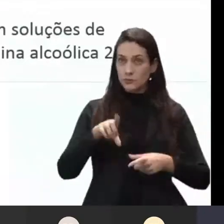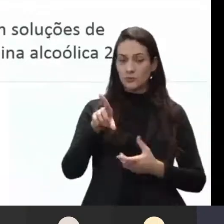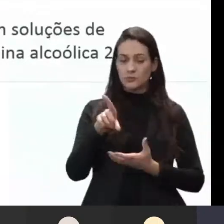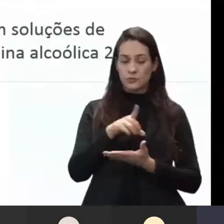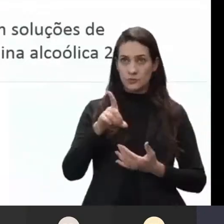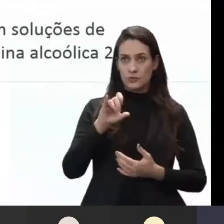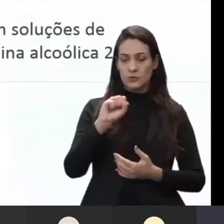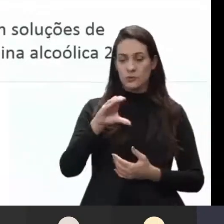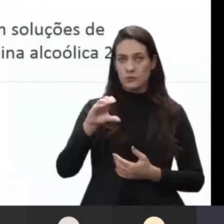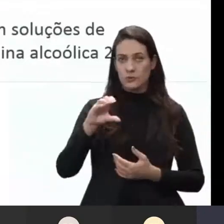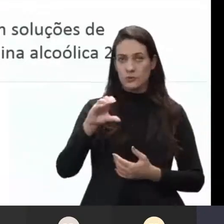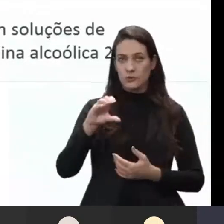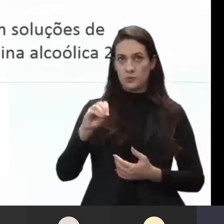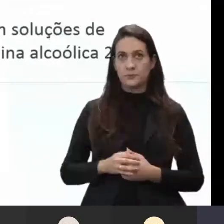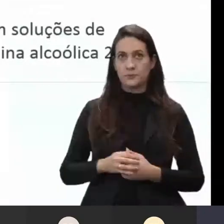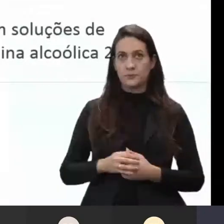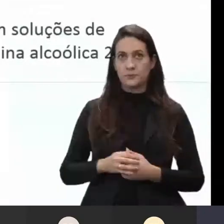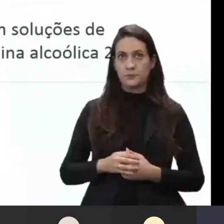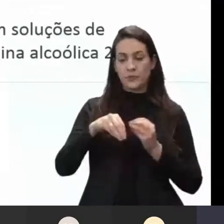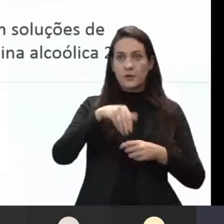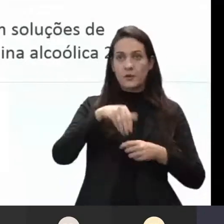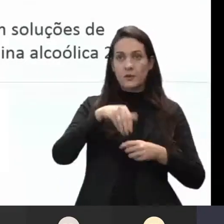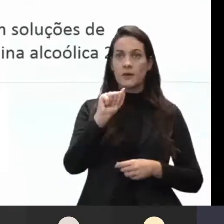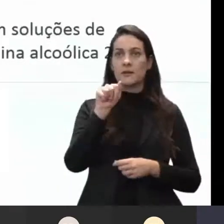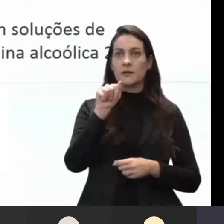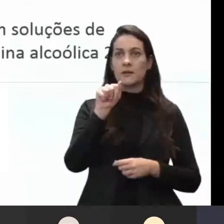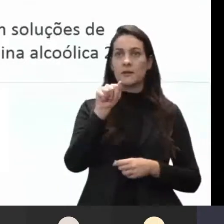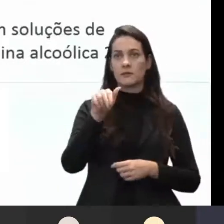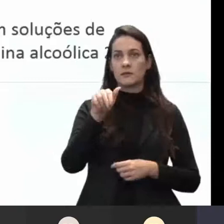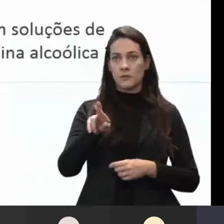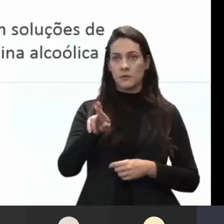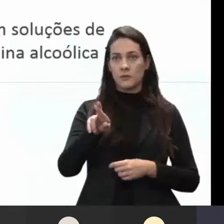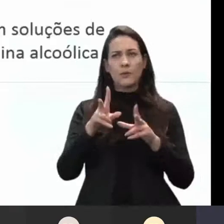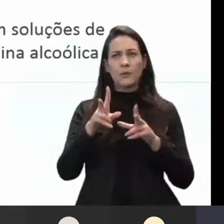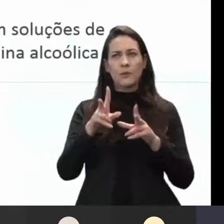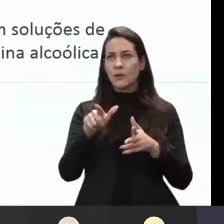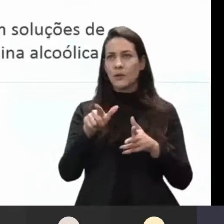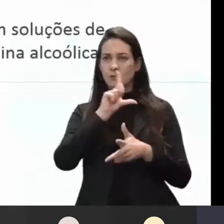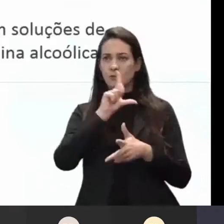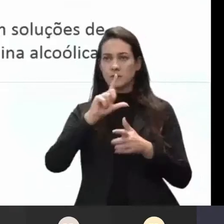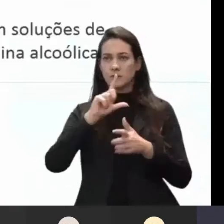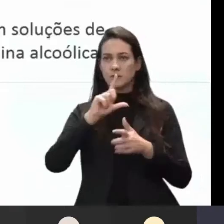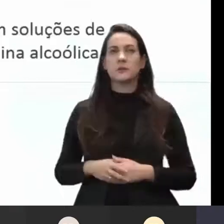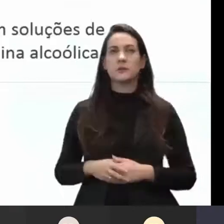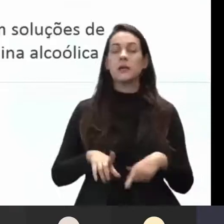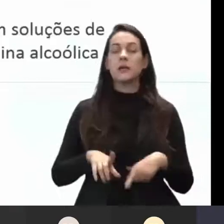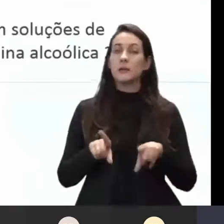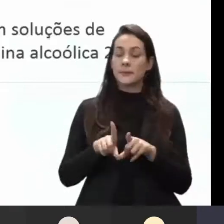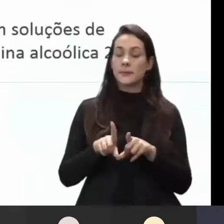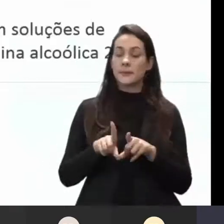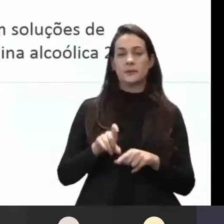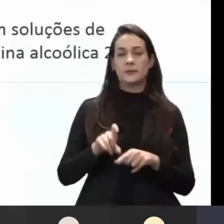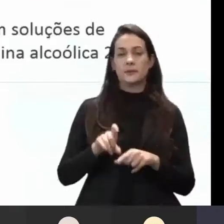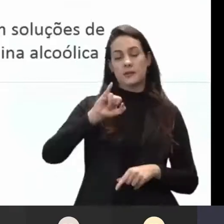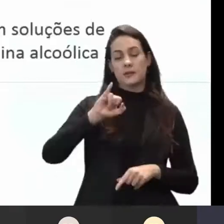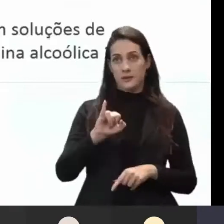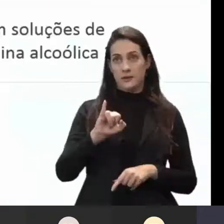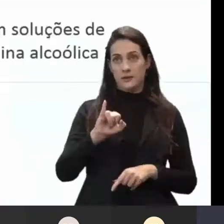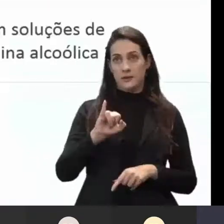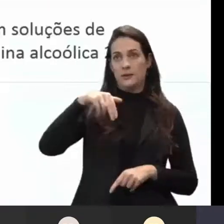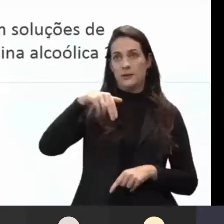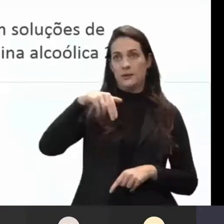que é um método de Kirby-Bauer. Então, basicamente, ali o procedimento é igual. A inoculação também é uma